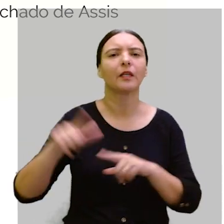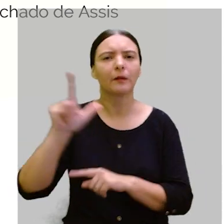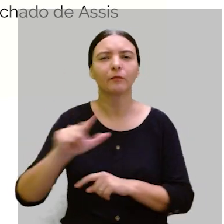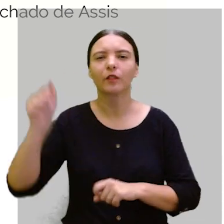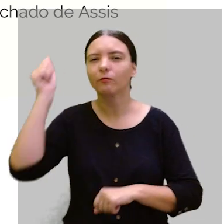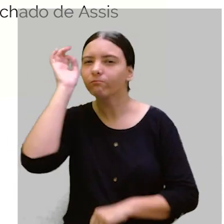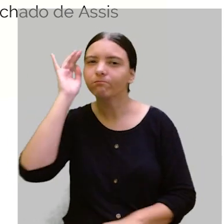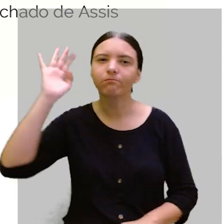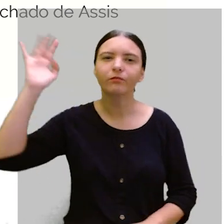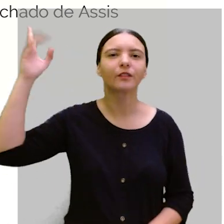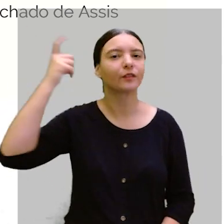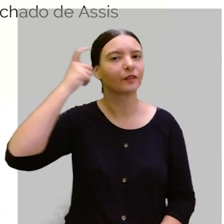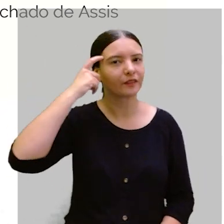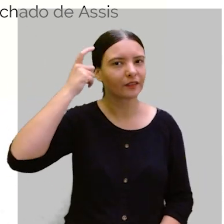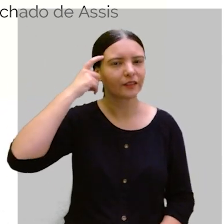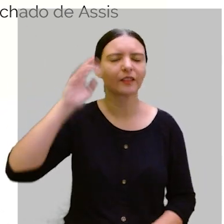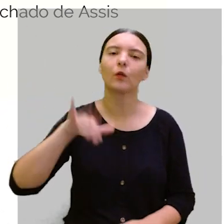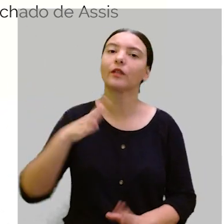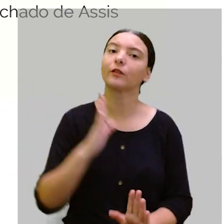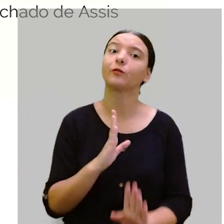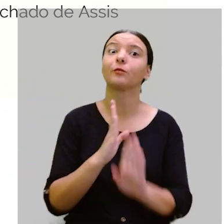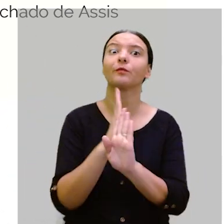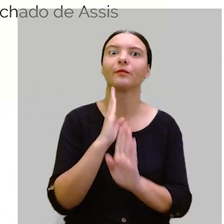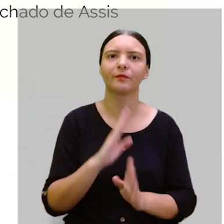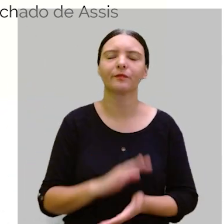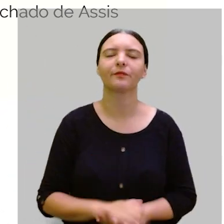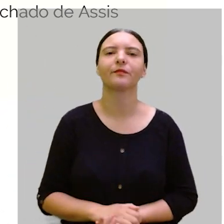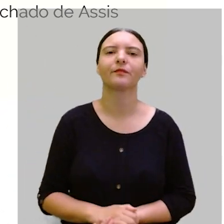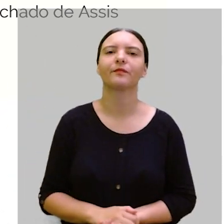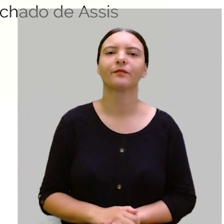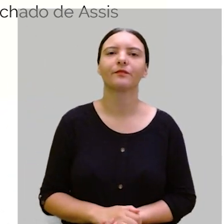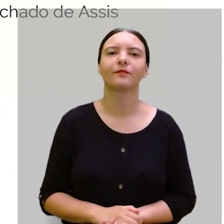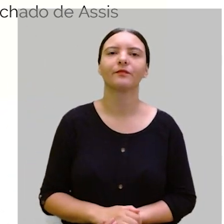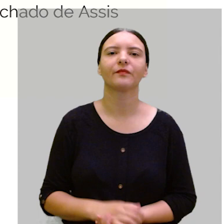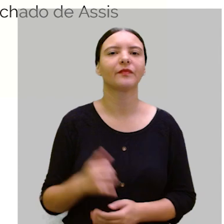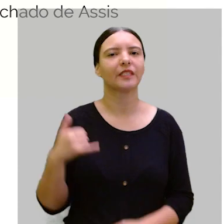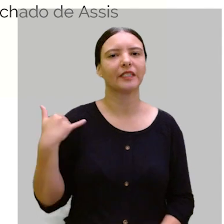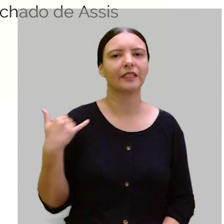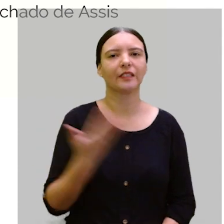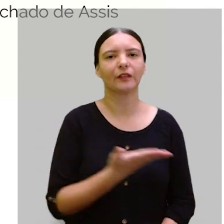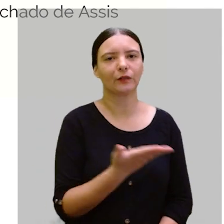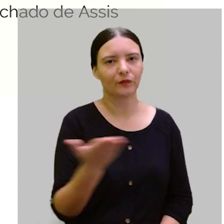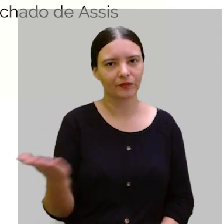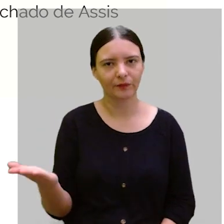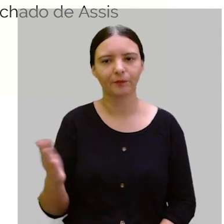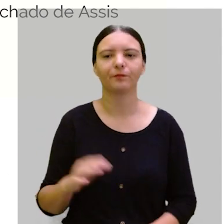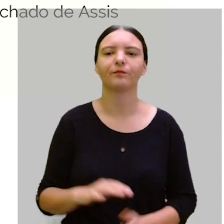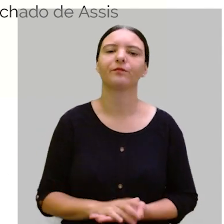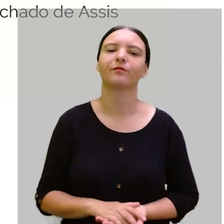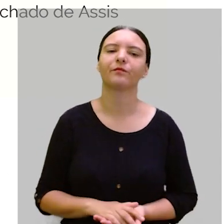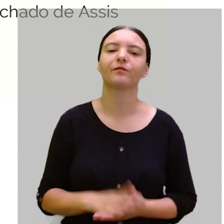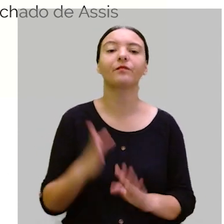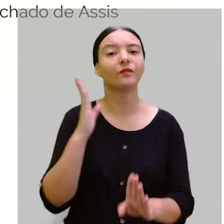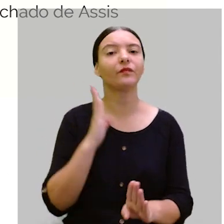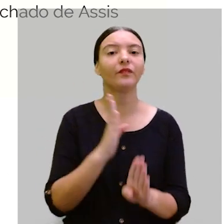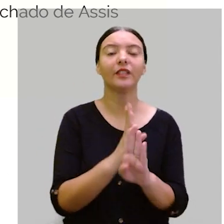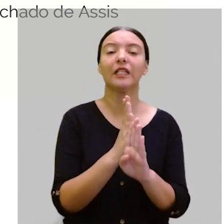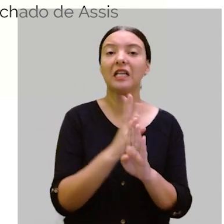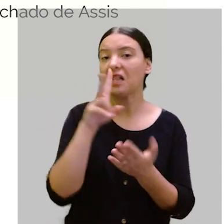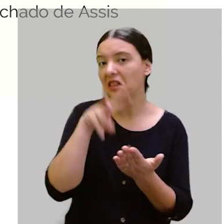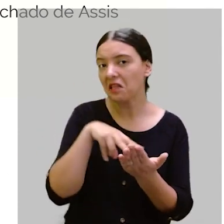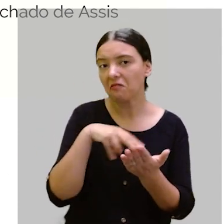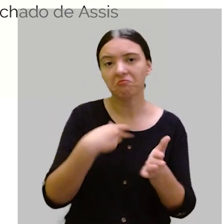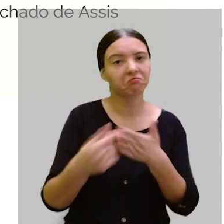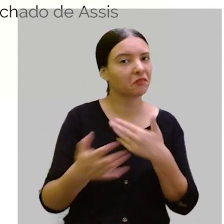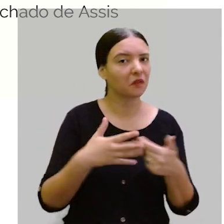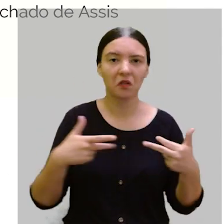da imaginação. Quando eu descobri isso, na idade de vocês, eu descobri que eu podia ler o que eu quisesse,